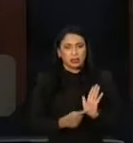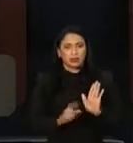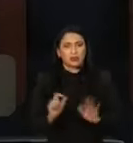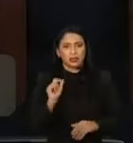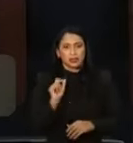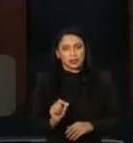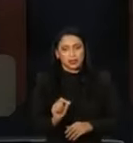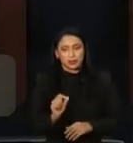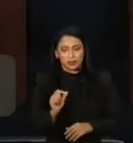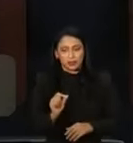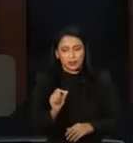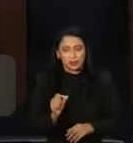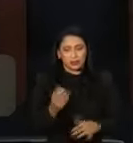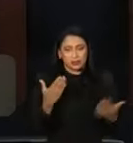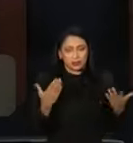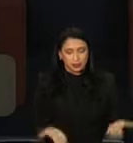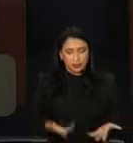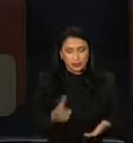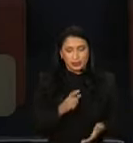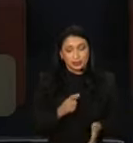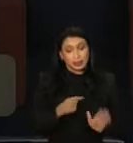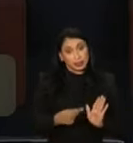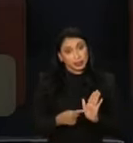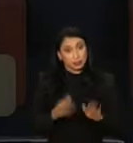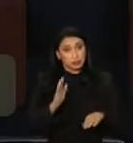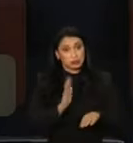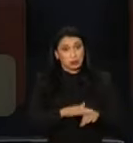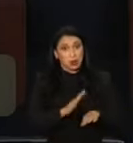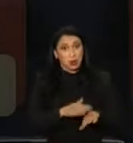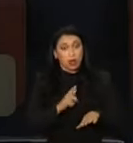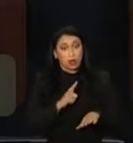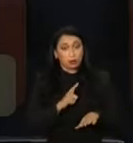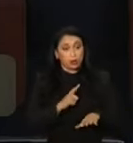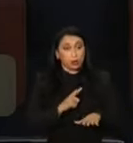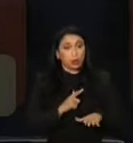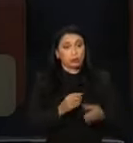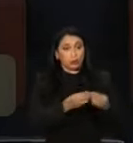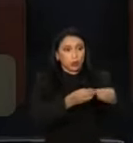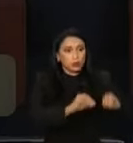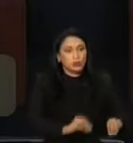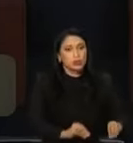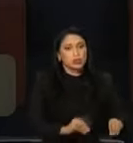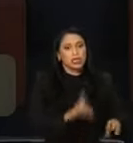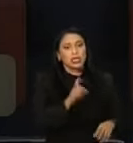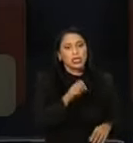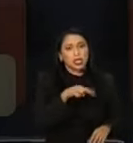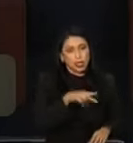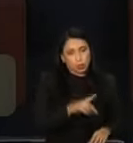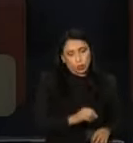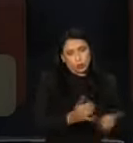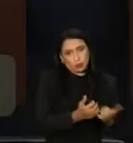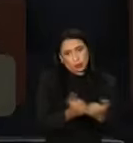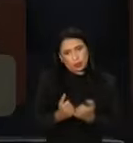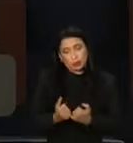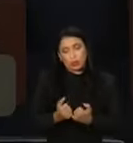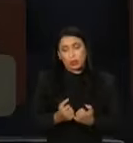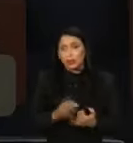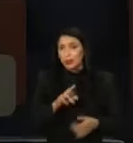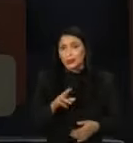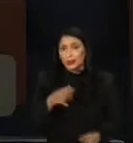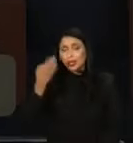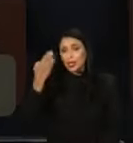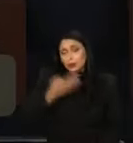é indicação segura de que tenha sido ele o autor dos danos patrimoniais. A bem da verdade, não há prova a